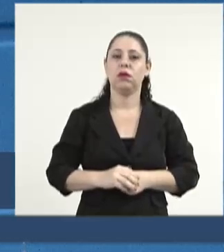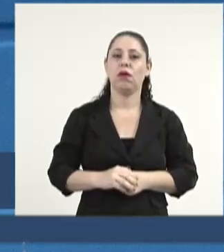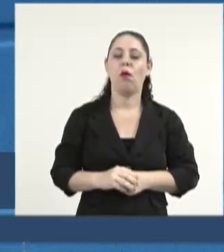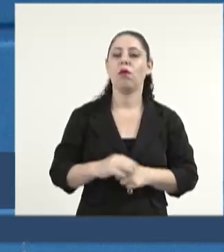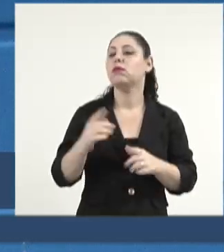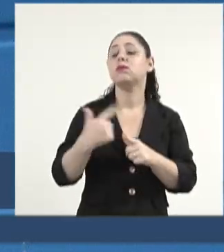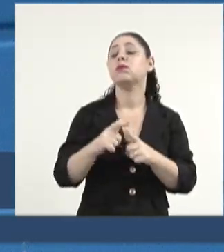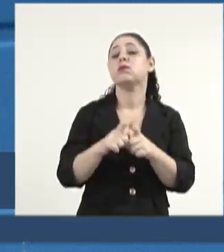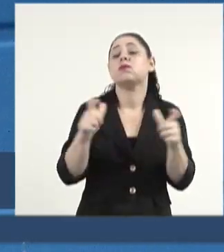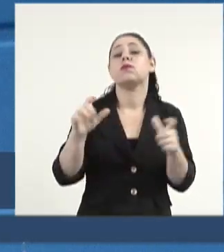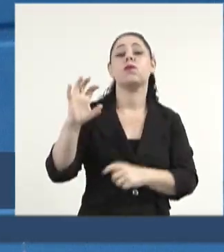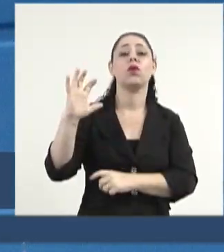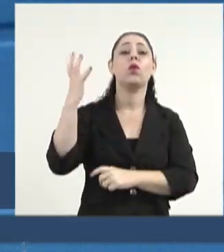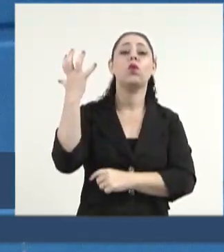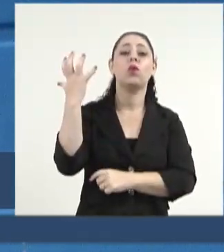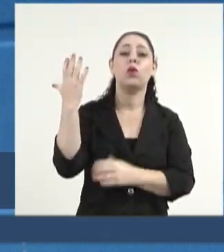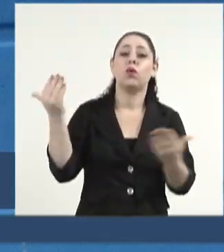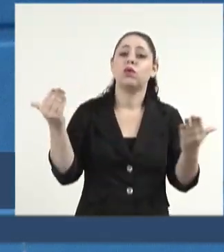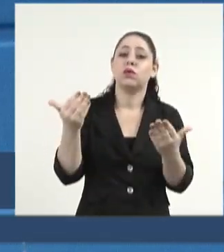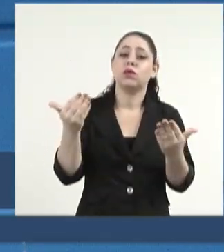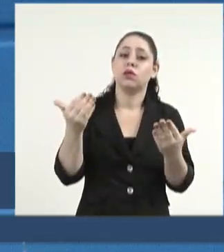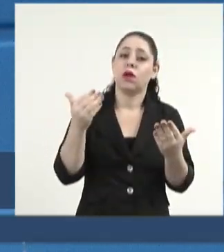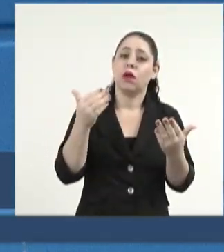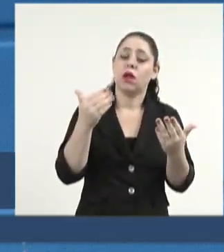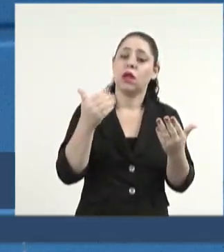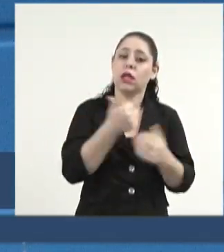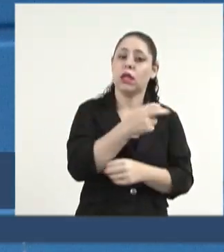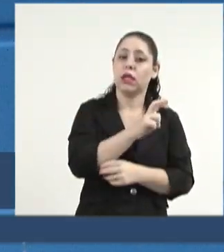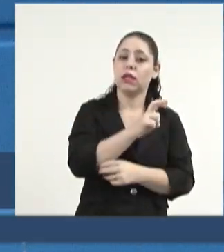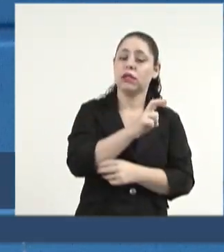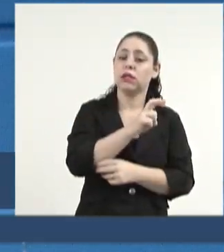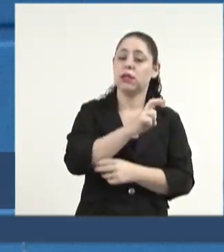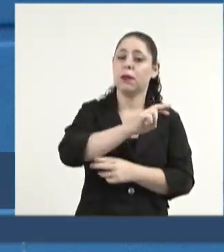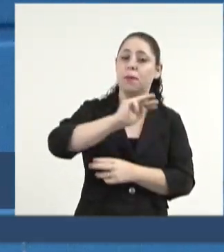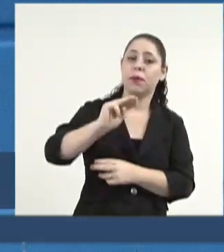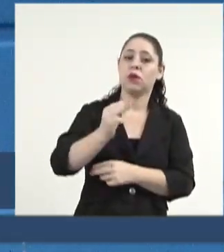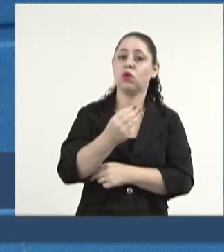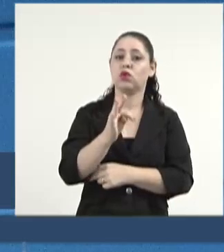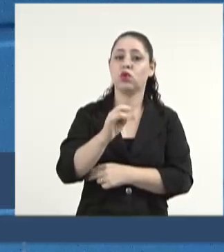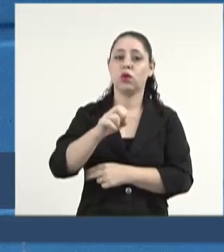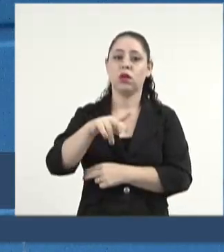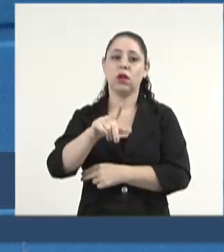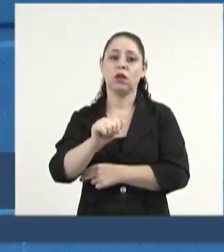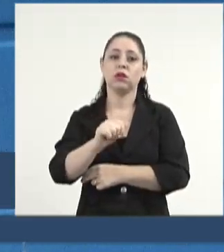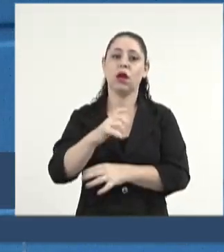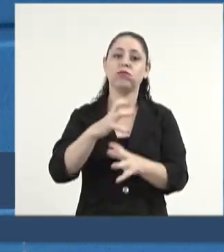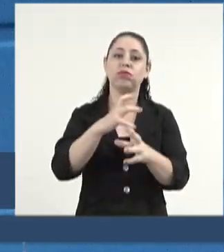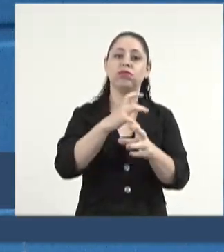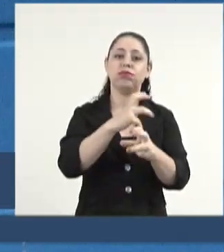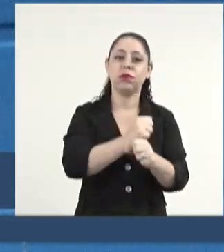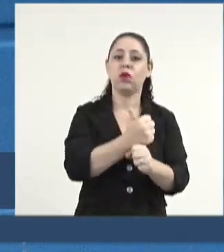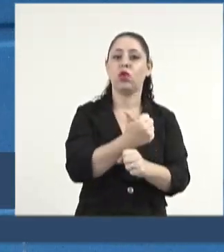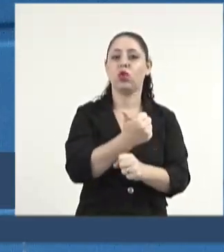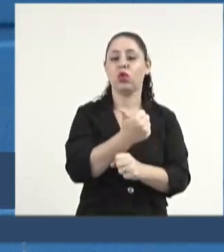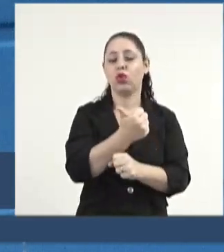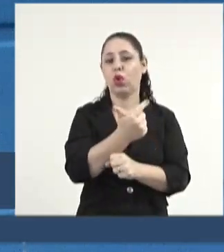esse problema, o problema climático? Hoje nós produzimos 15 milhões de toneladas de soja, perspectiva que seja 12,5. Tá? Então